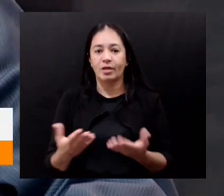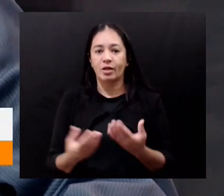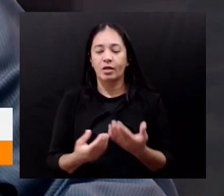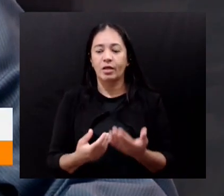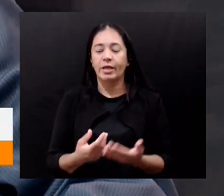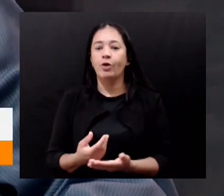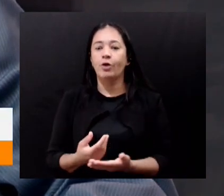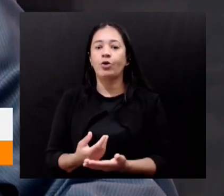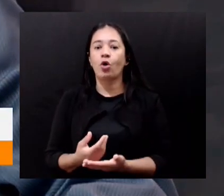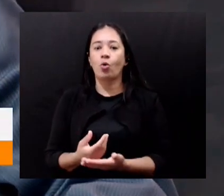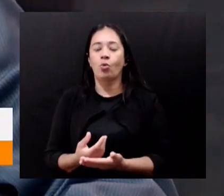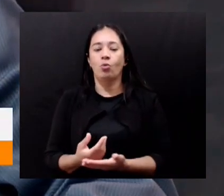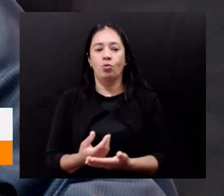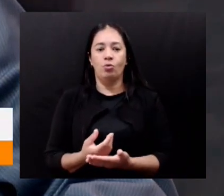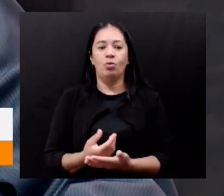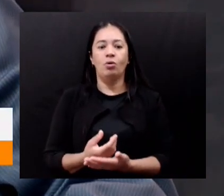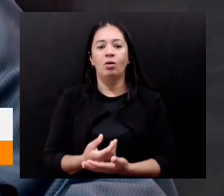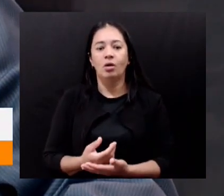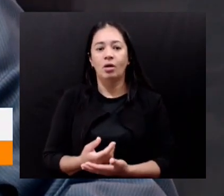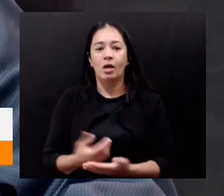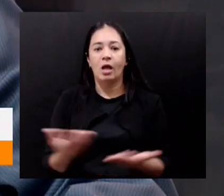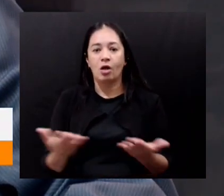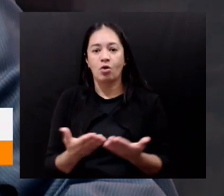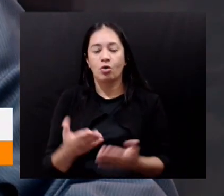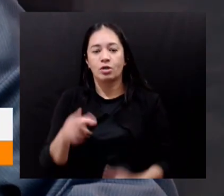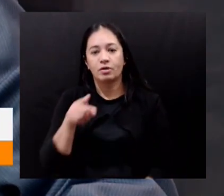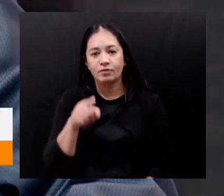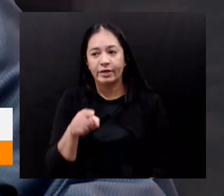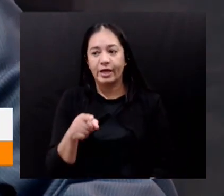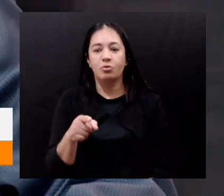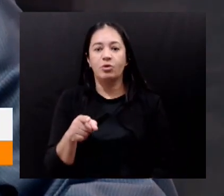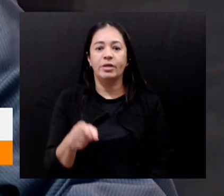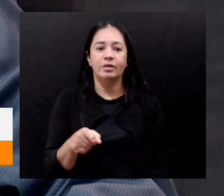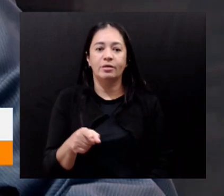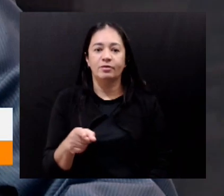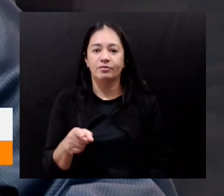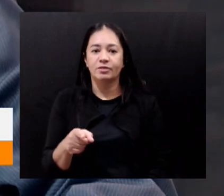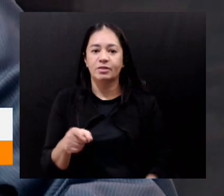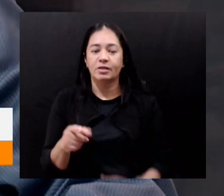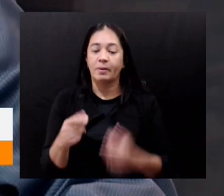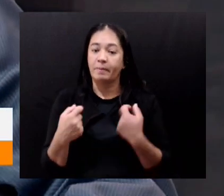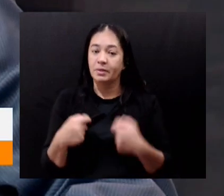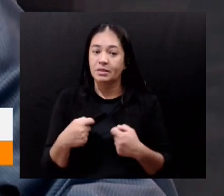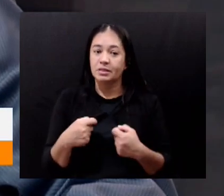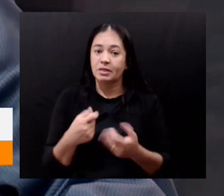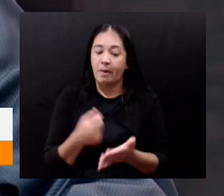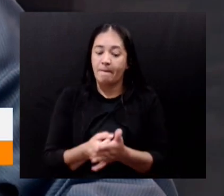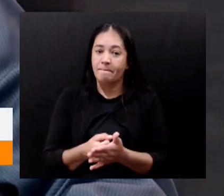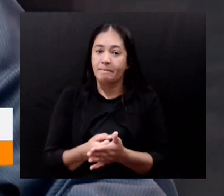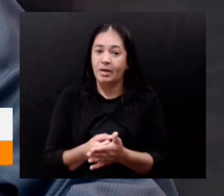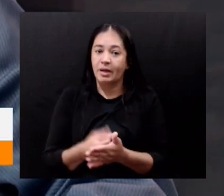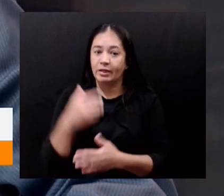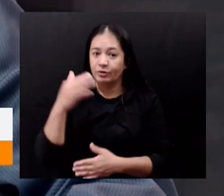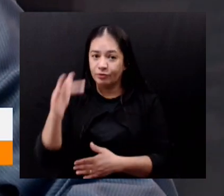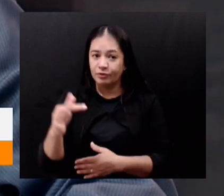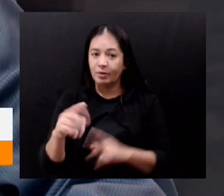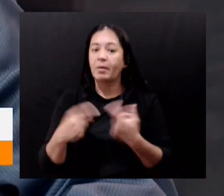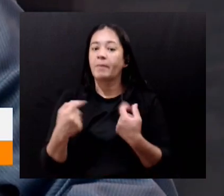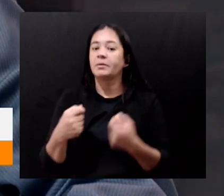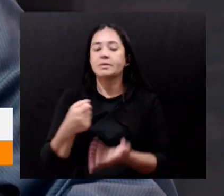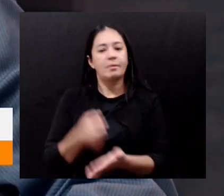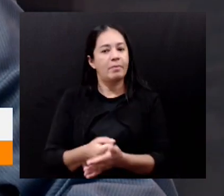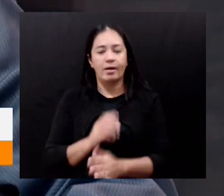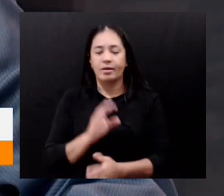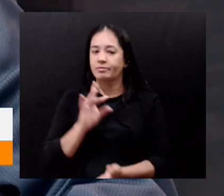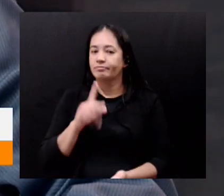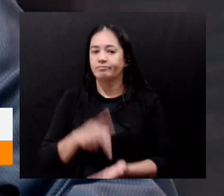Você pode agora não esboçar tudo de uma vez e pagar lá na frente, mas vai ter que pagar. Isso daí é fato. Agora, 600 euros para